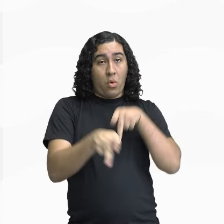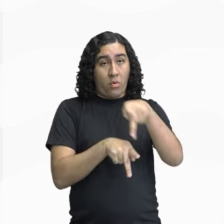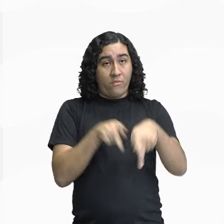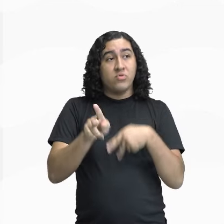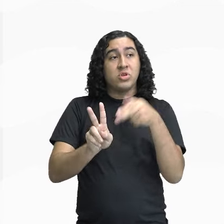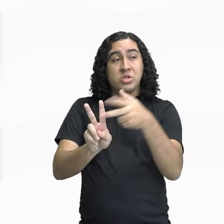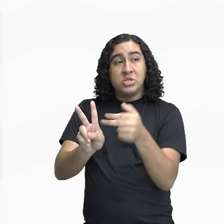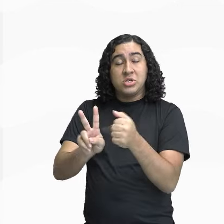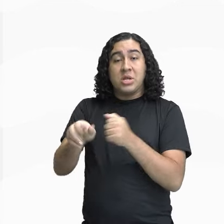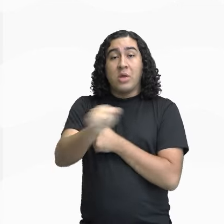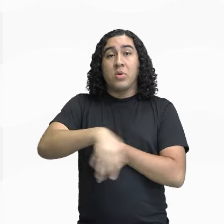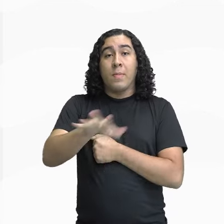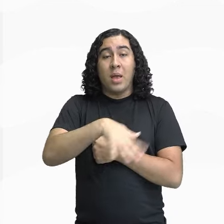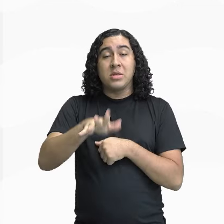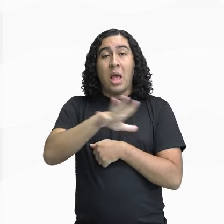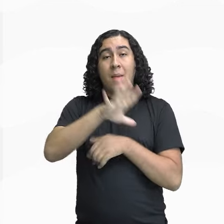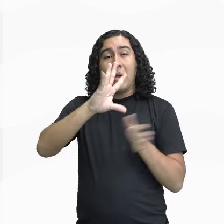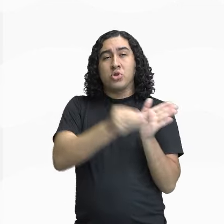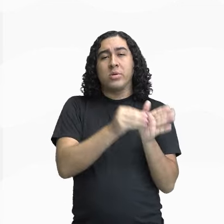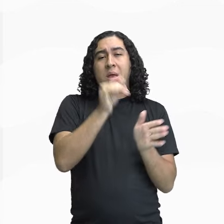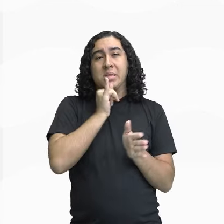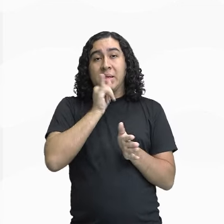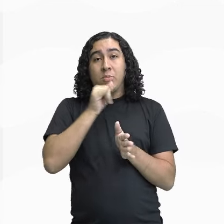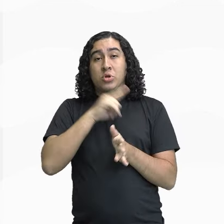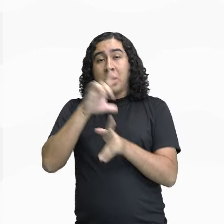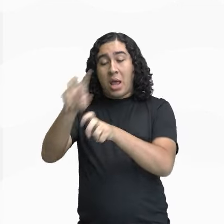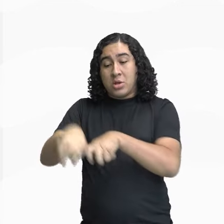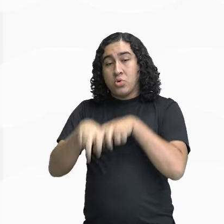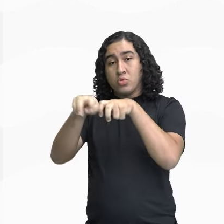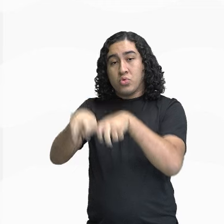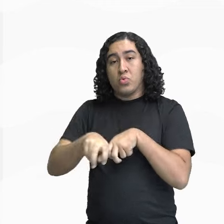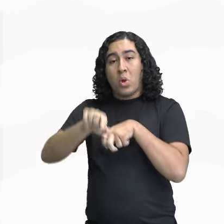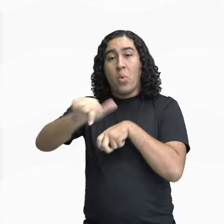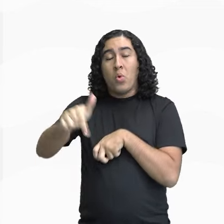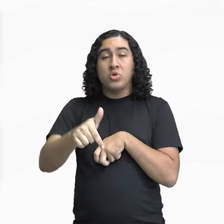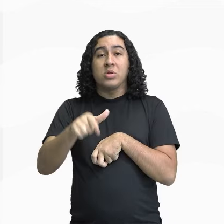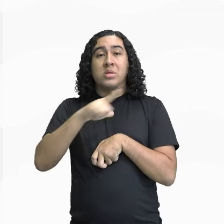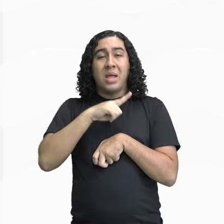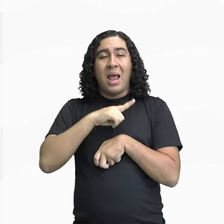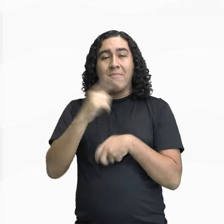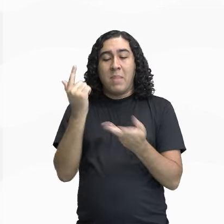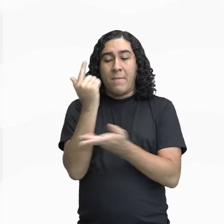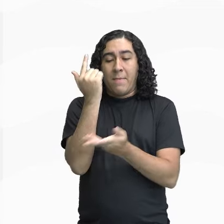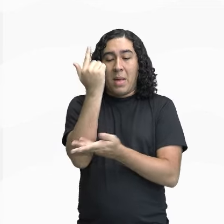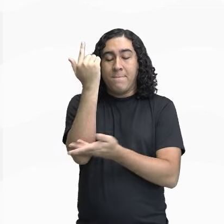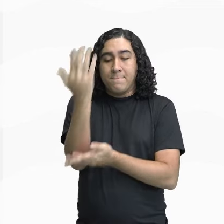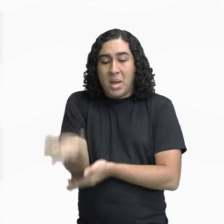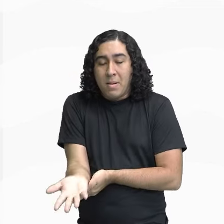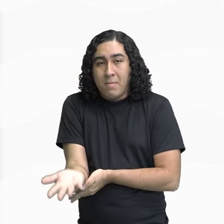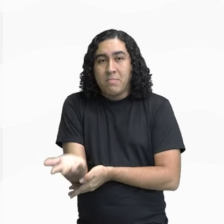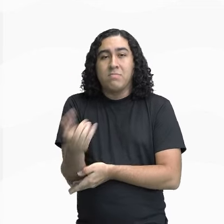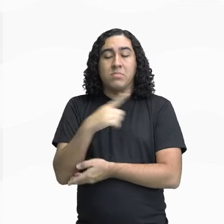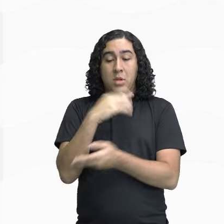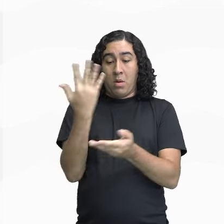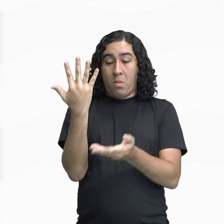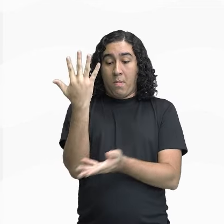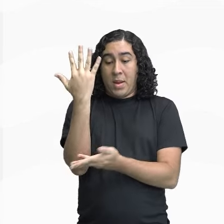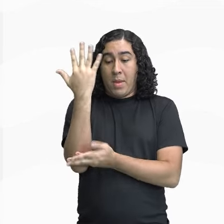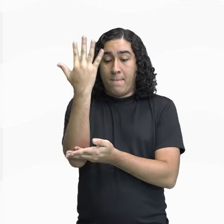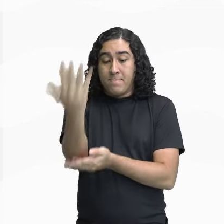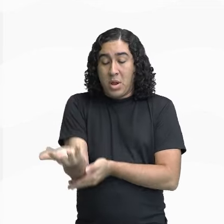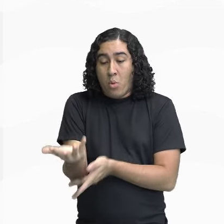úmidas como a Amazônia, por exemplo, praticam agricultura de corte e queima. A técnica consiste em derrubar troncos de árvores e